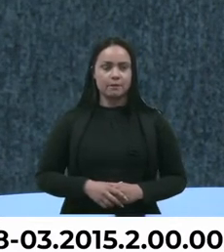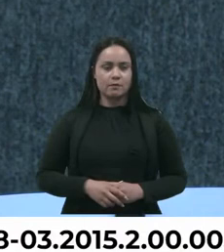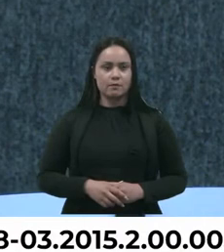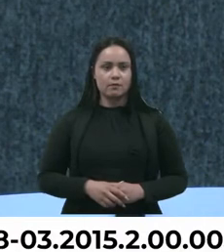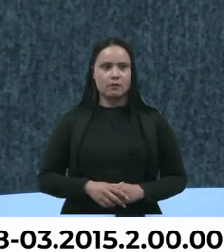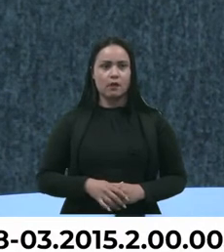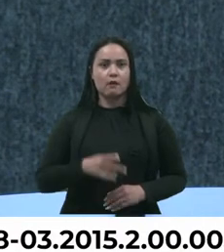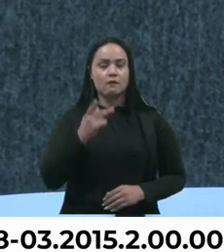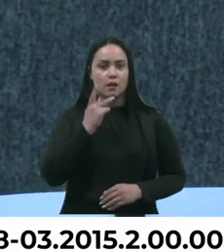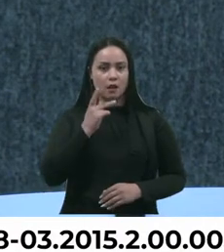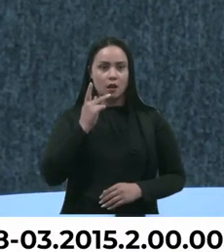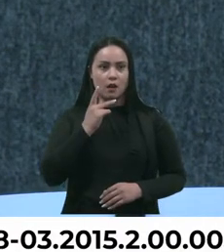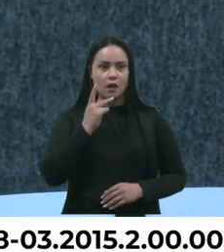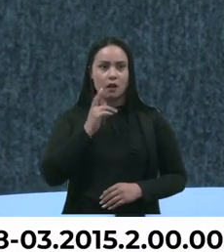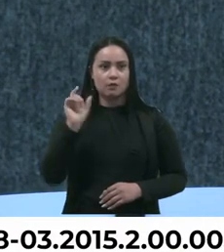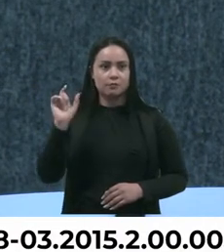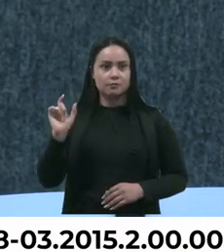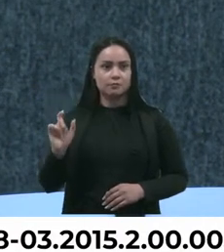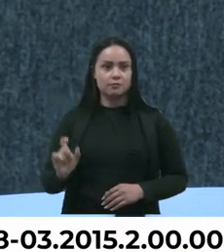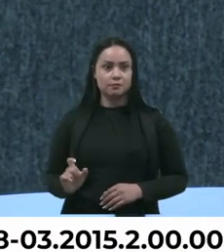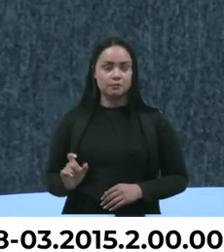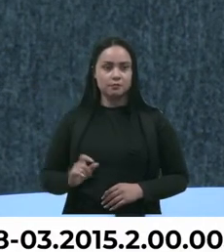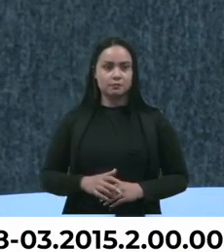que falará pelo